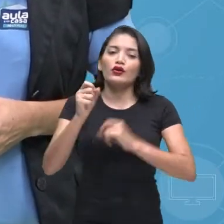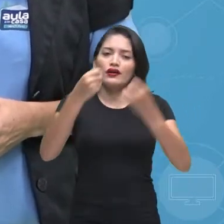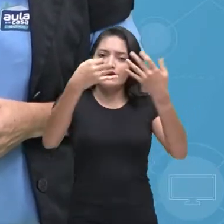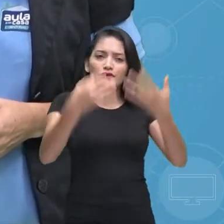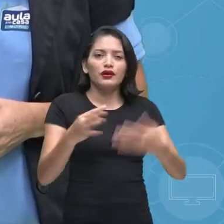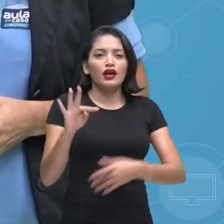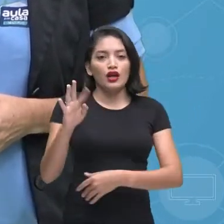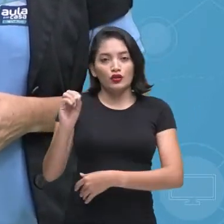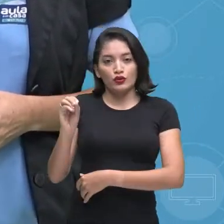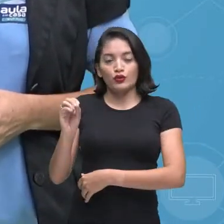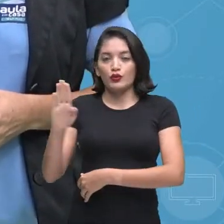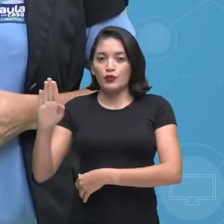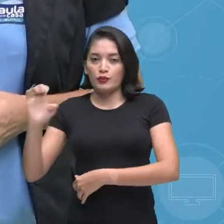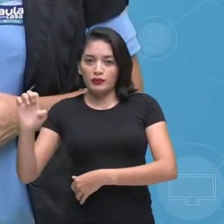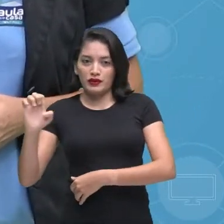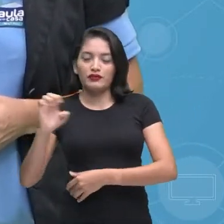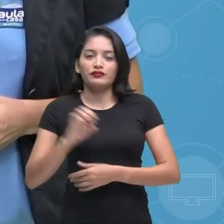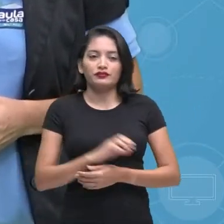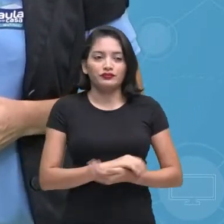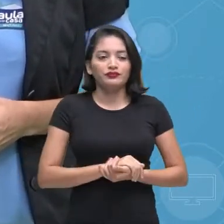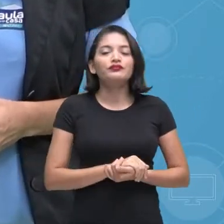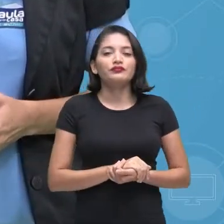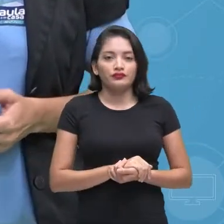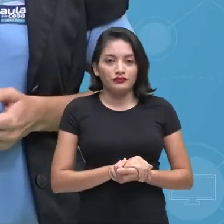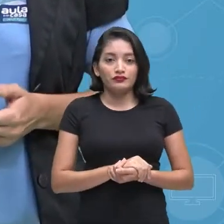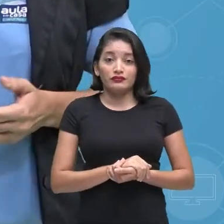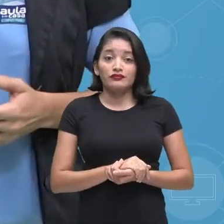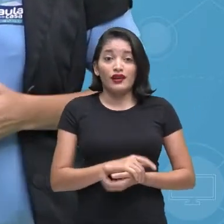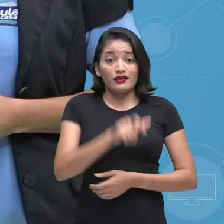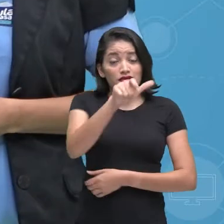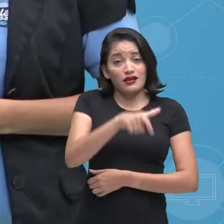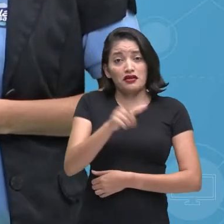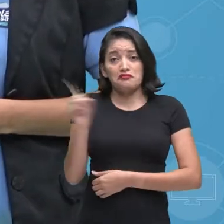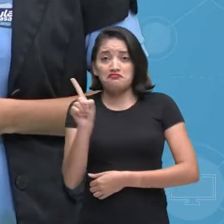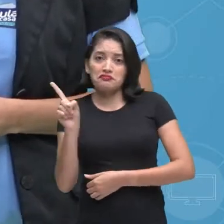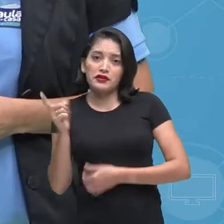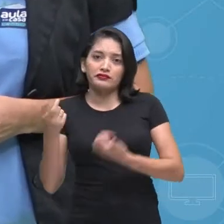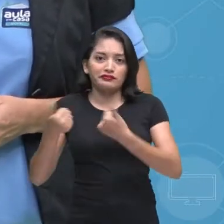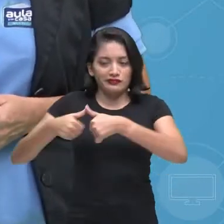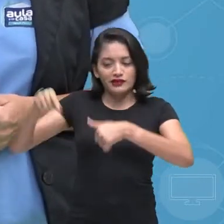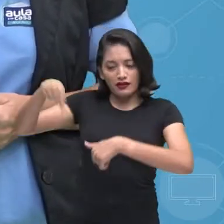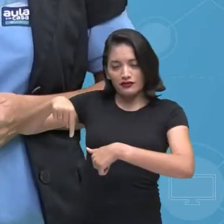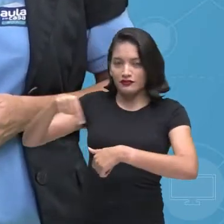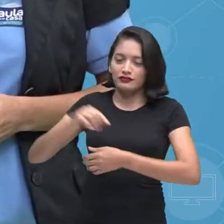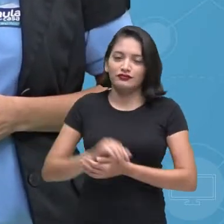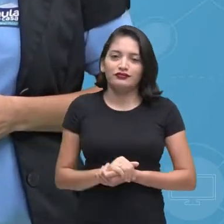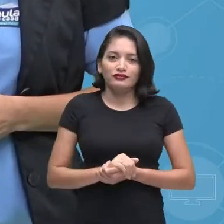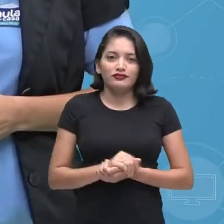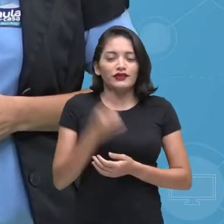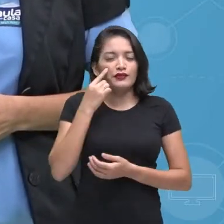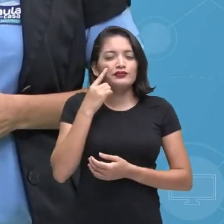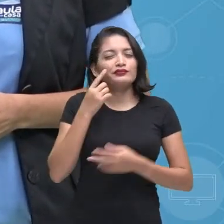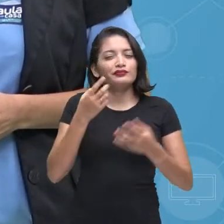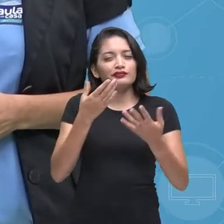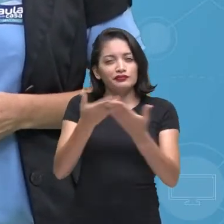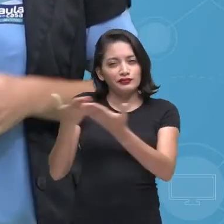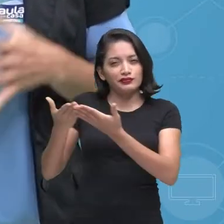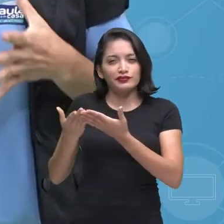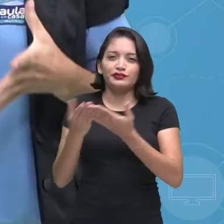be or not to be Ser ou não ser tão confira eu dei uma olhadinha pesquisa sobre essa peça interessante